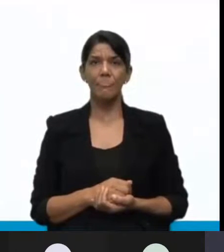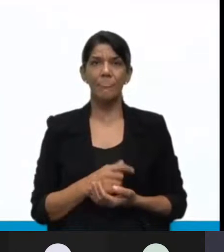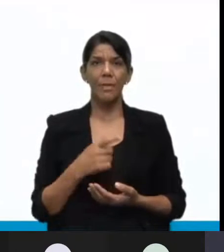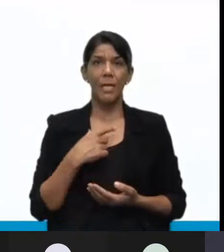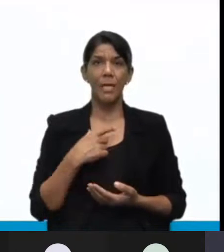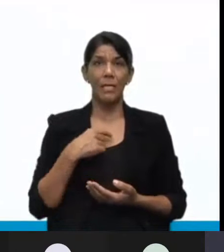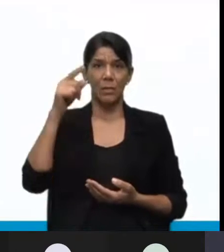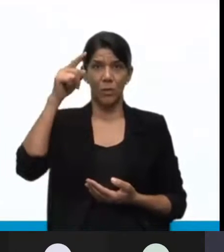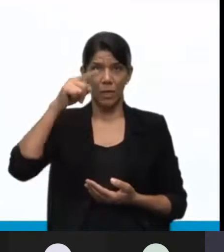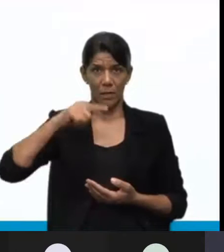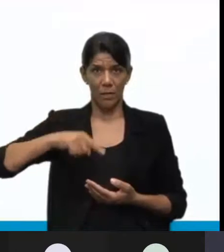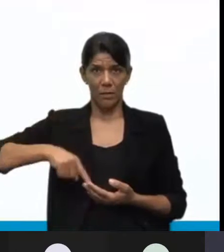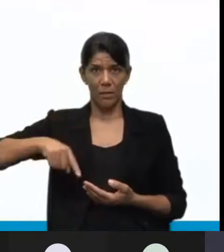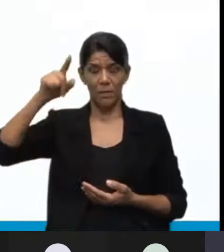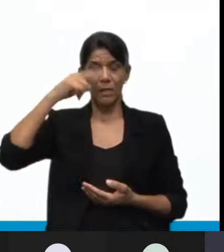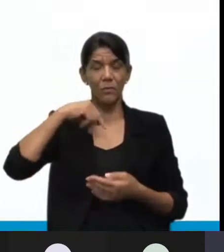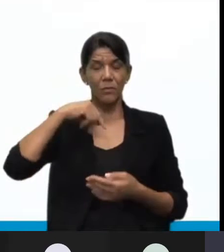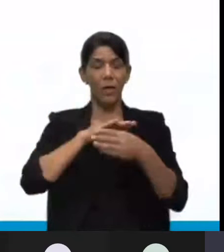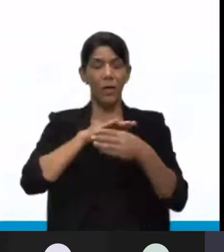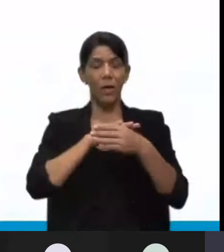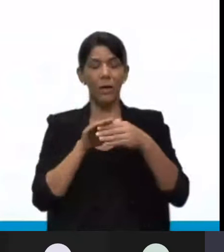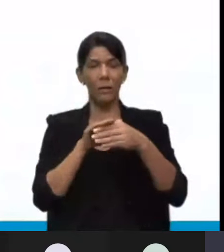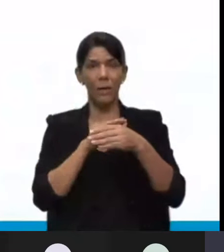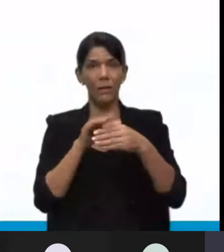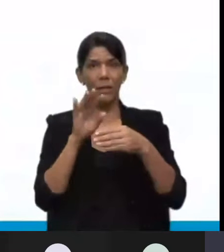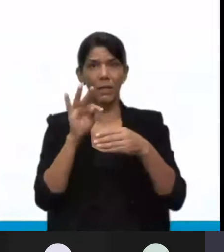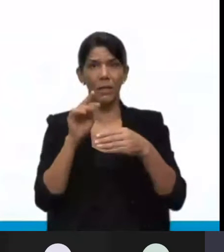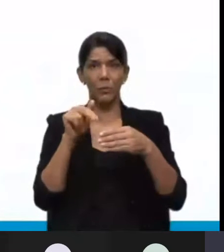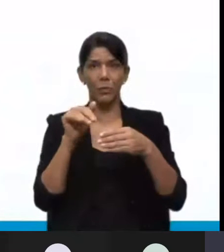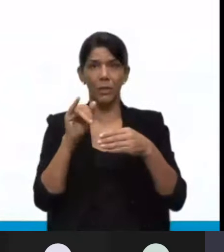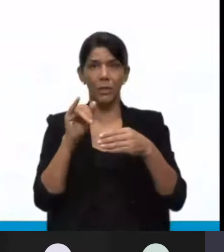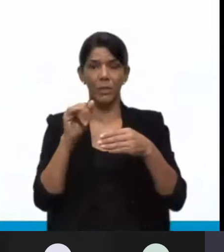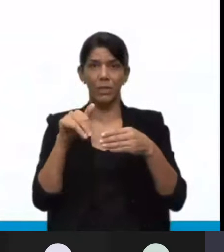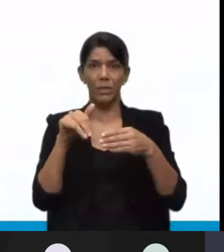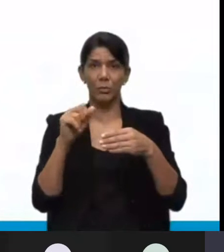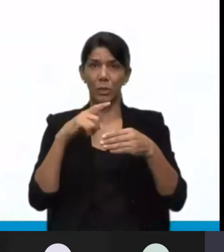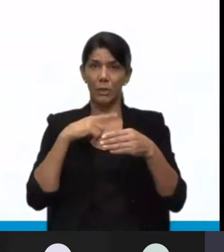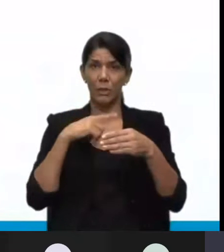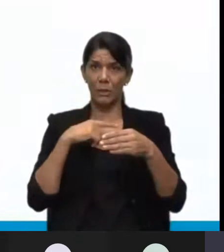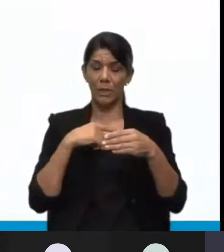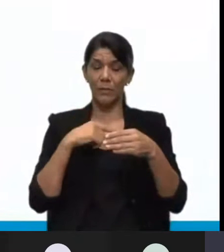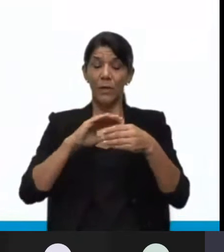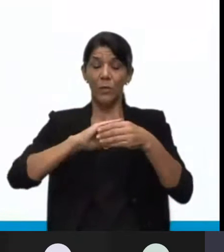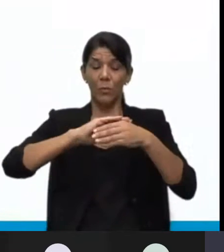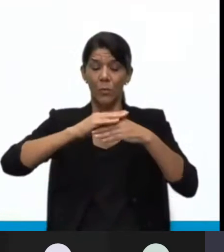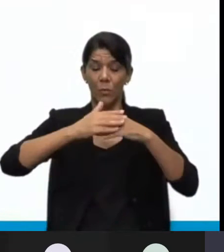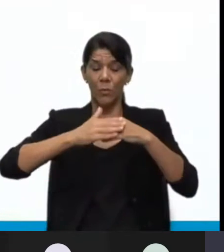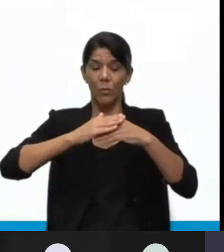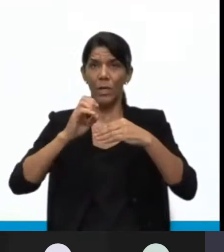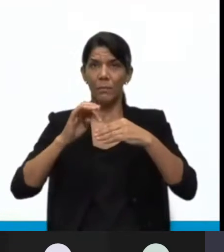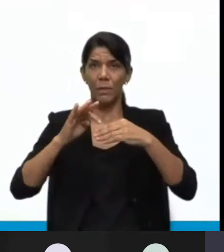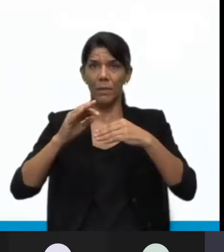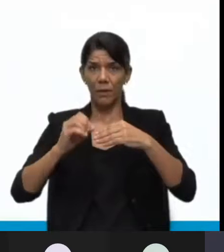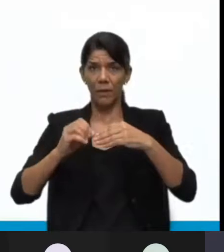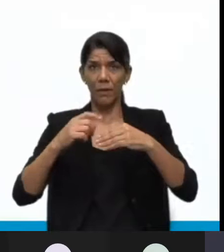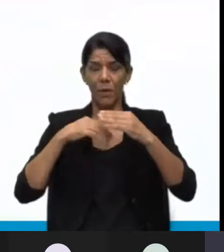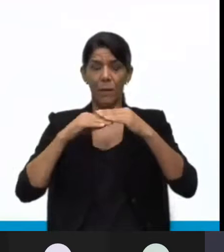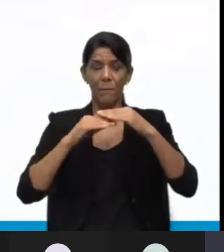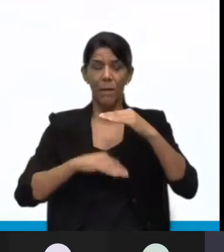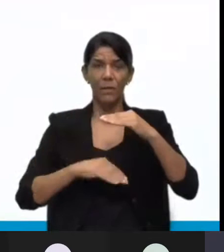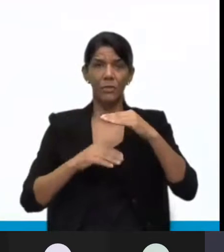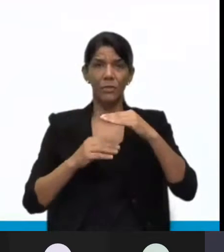essa região aqui é aquela minha camada, a minha túnica íntima, né? Que eu tenho ali um epitélio revestindo e embaixo eu tenho,